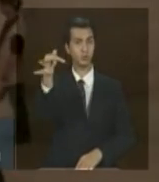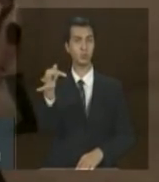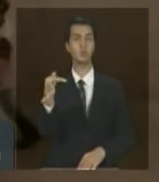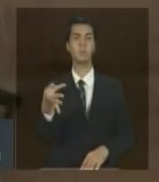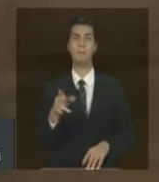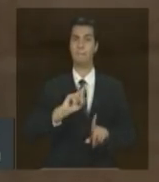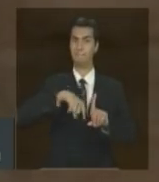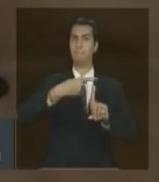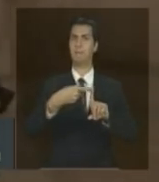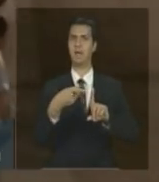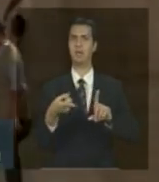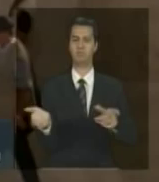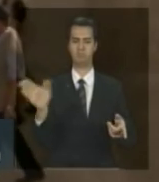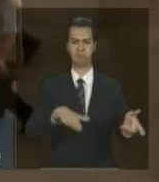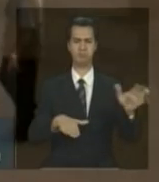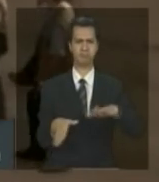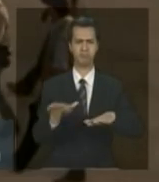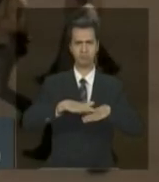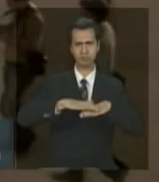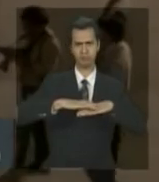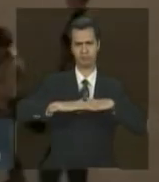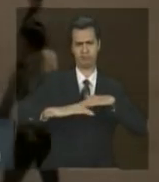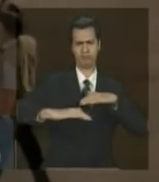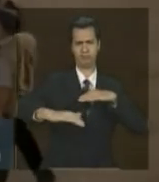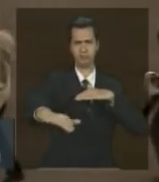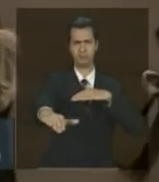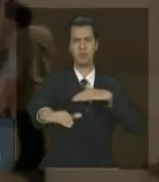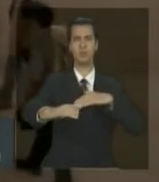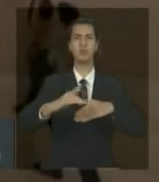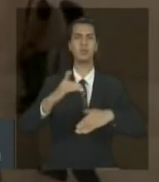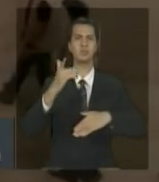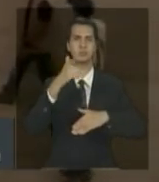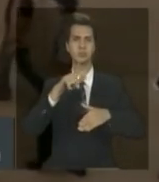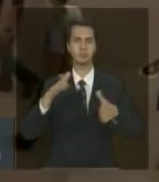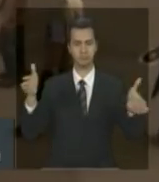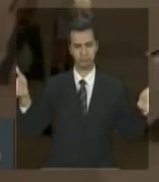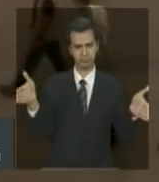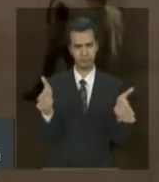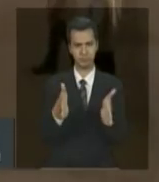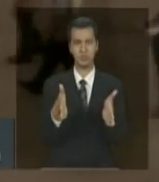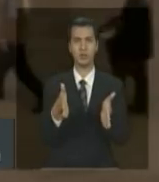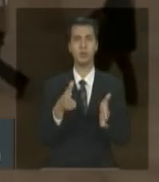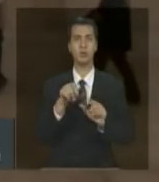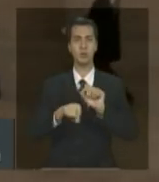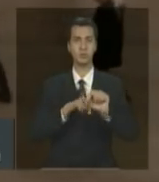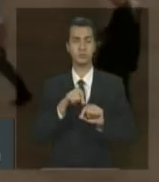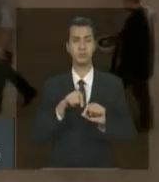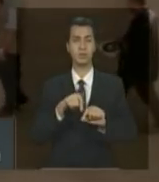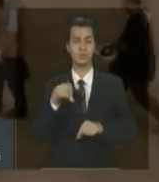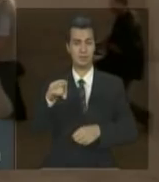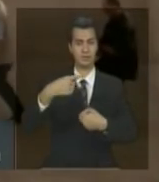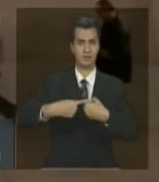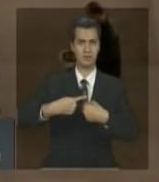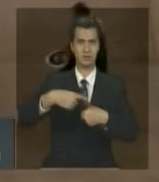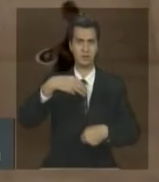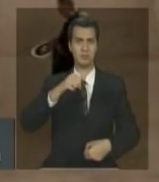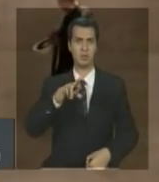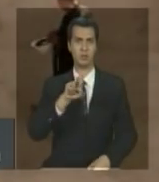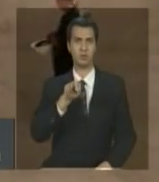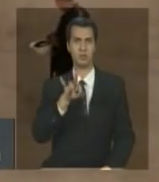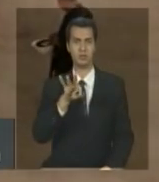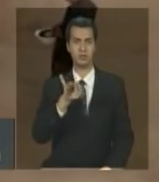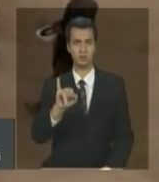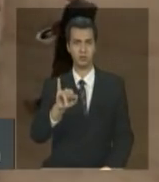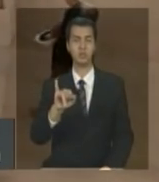cima desse para fazer uma aproximação do canal. Mauriti, o município do Ceará, que